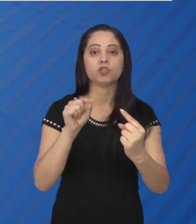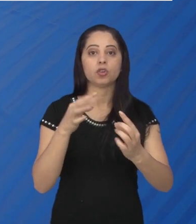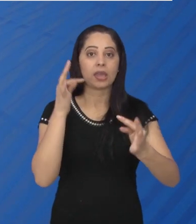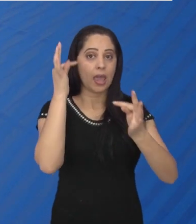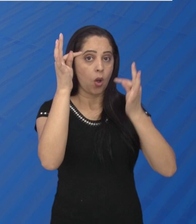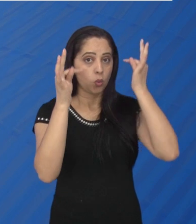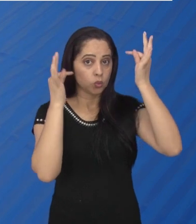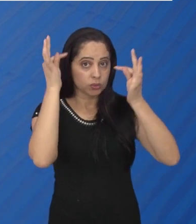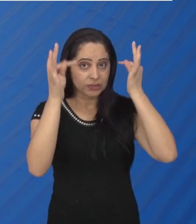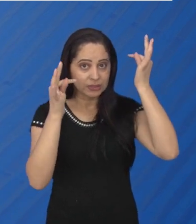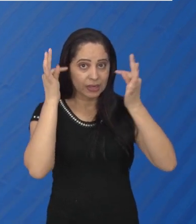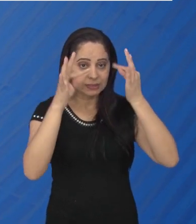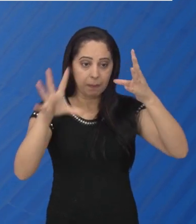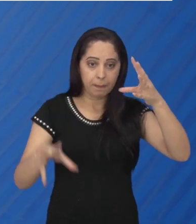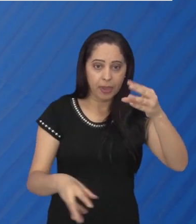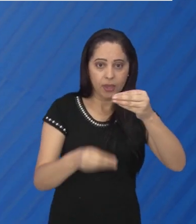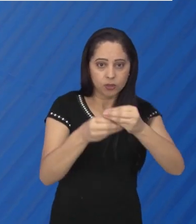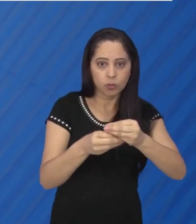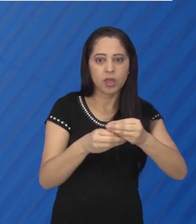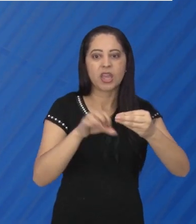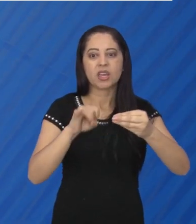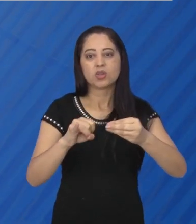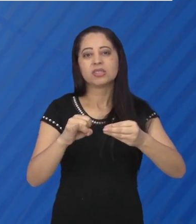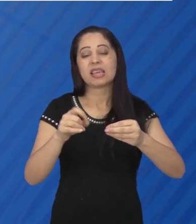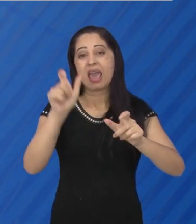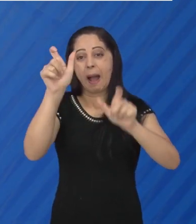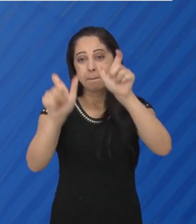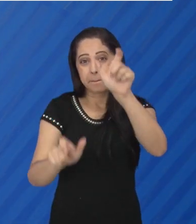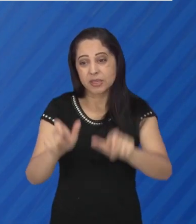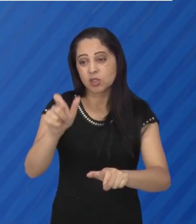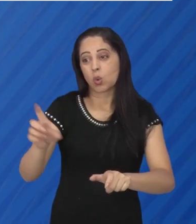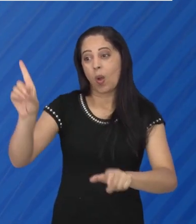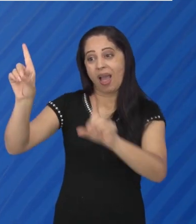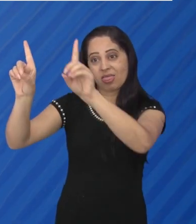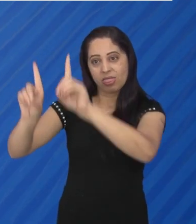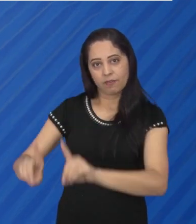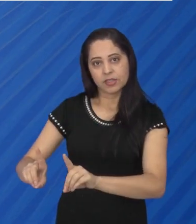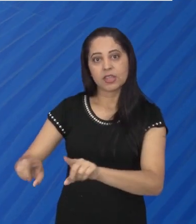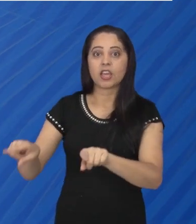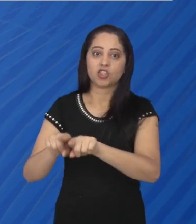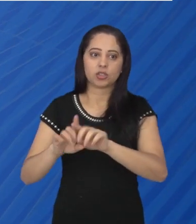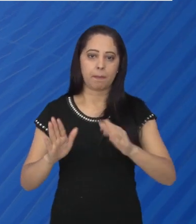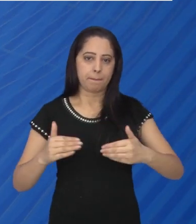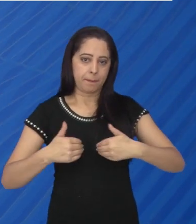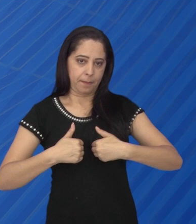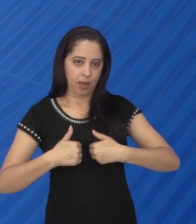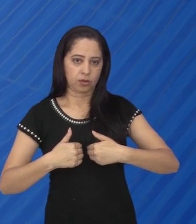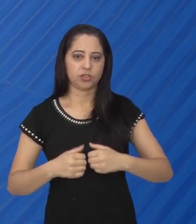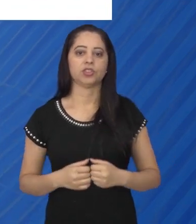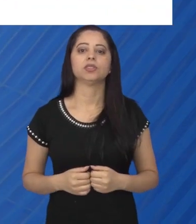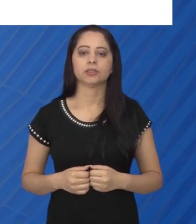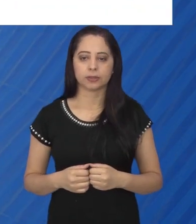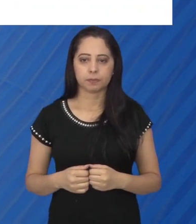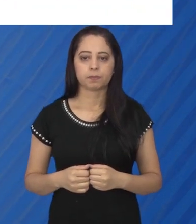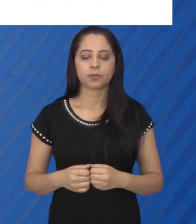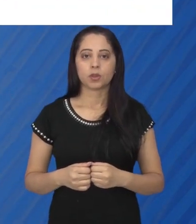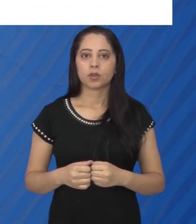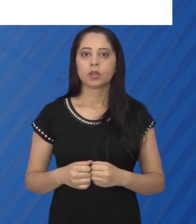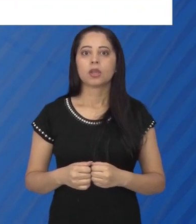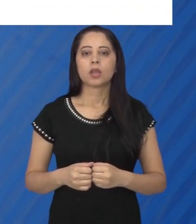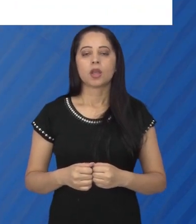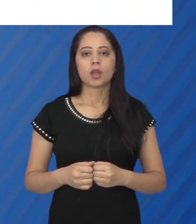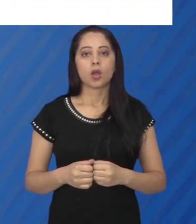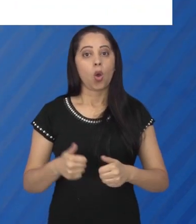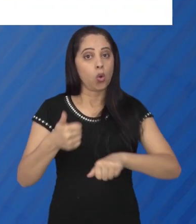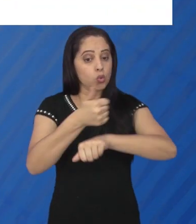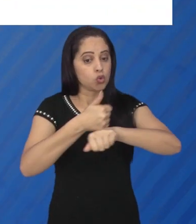tratamento complementar a pessoas com deficiência, síndromes ou transtornos, a exemplo dos autistas. O serviço será realizado